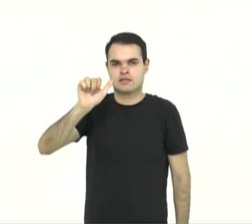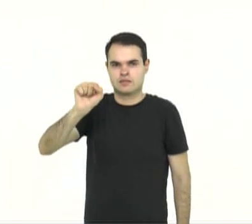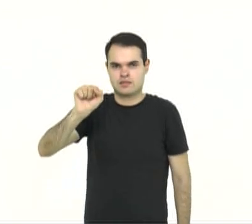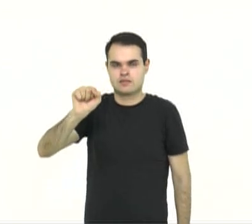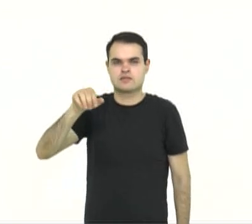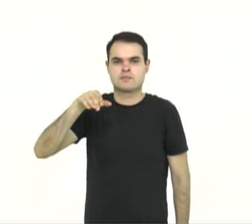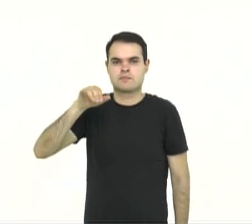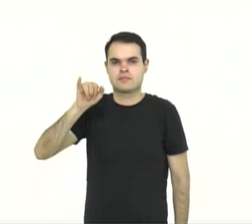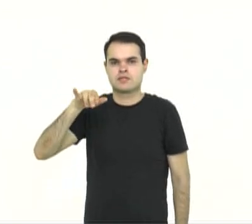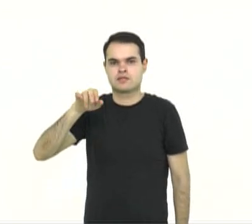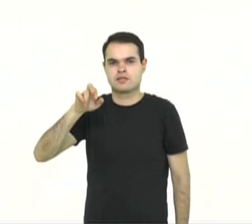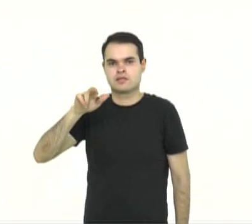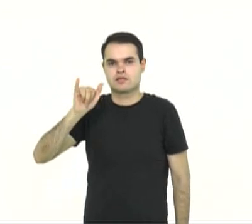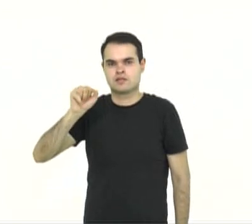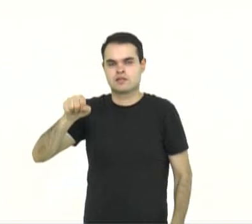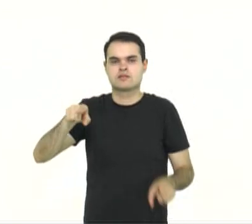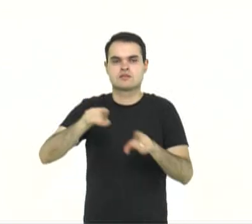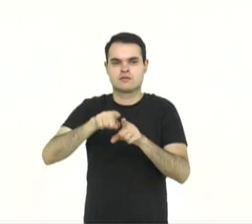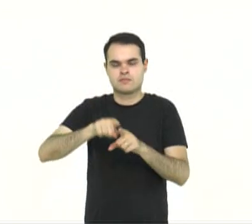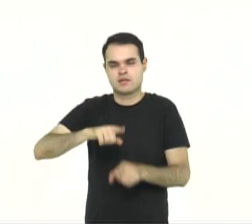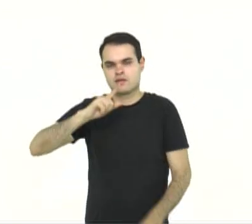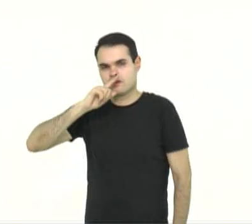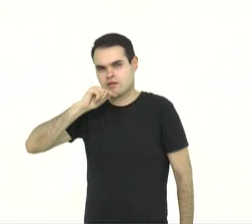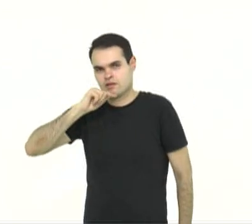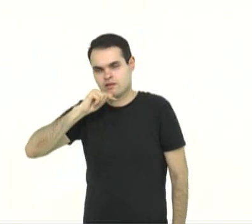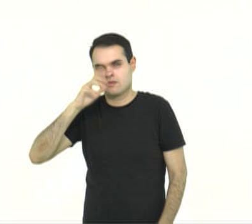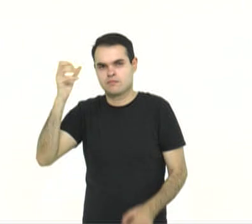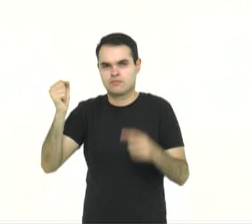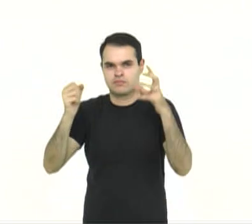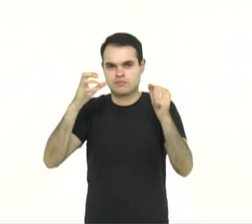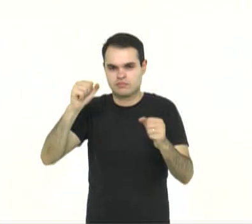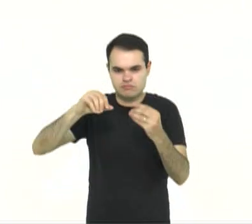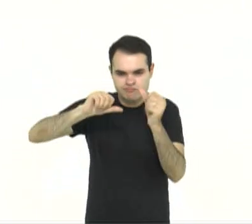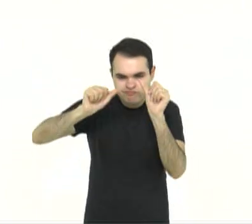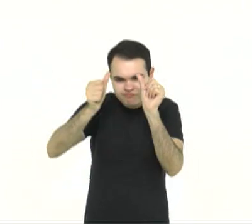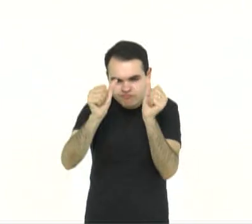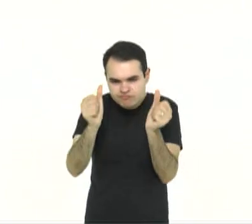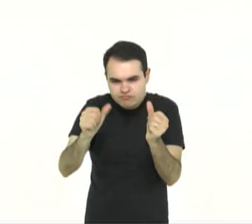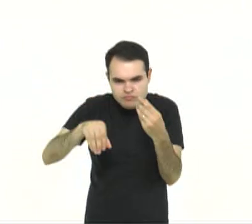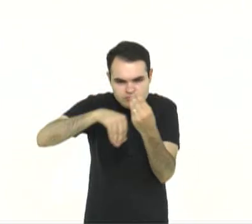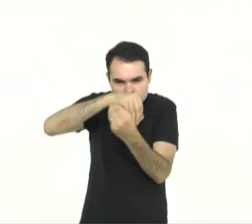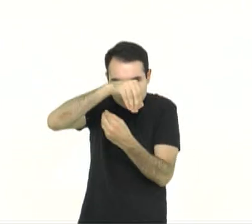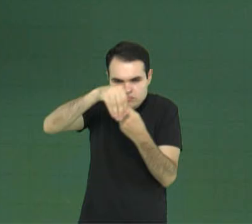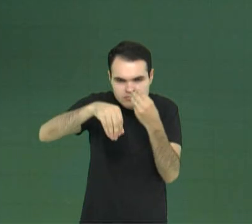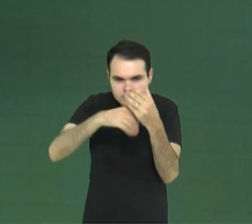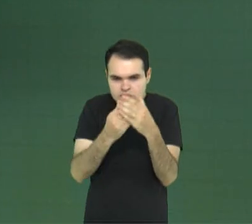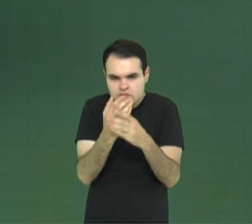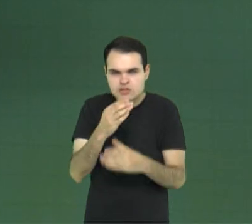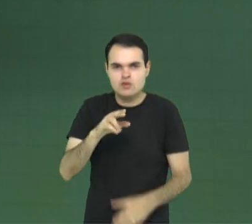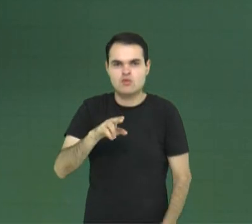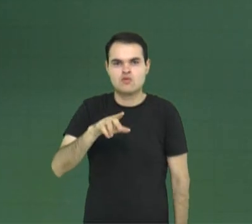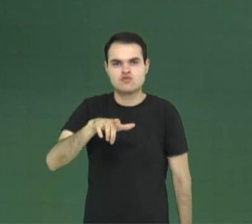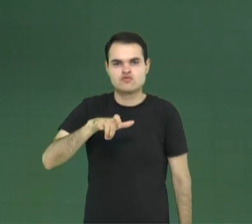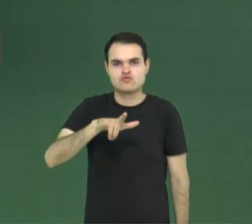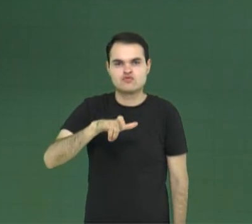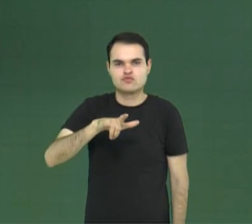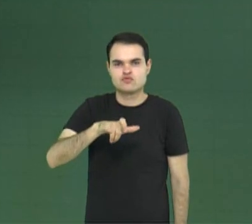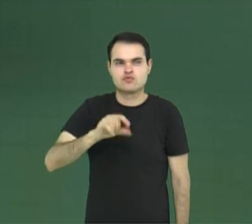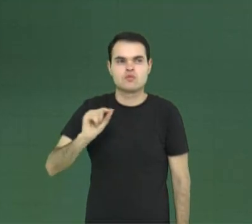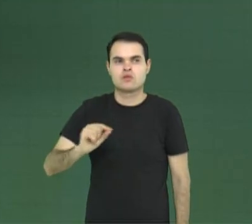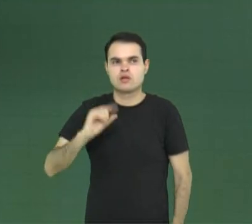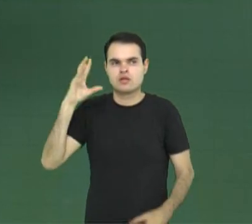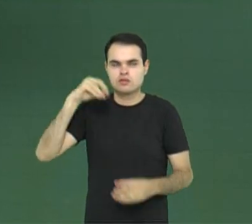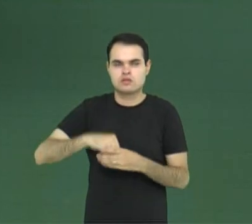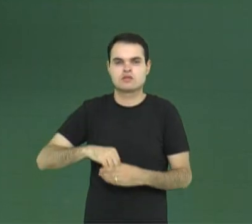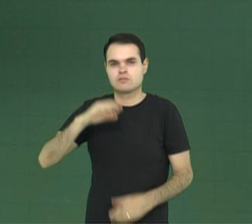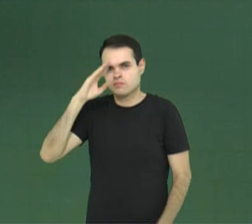água. Tá? E formando, portanto, a urina. Porém, a maior parte da reabsorção de água, ela acontece aqui, ó,